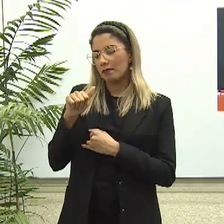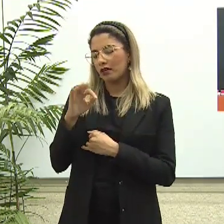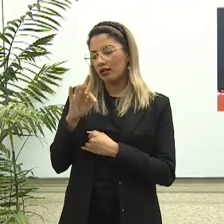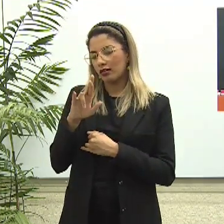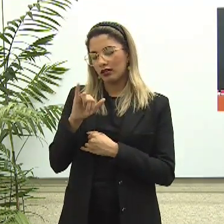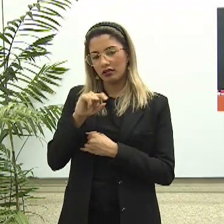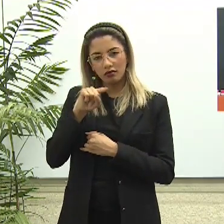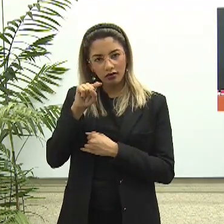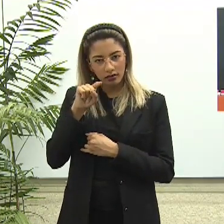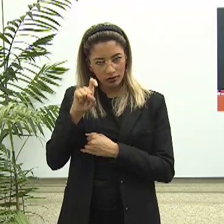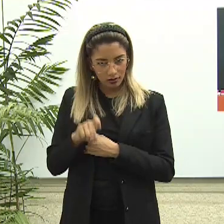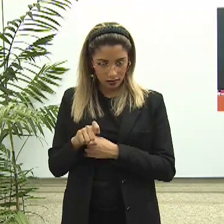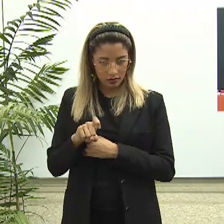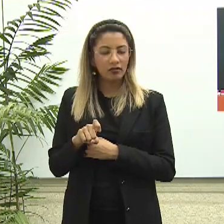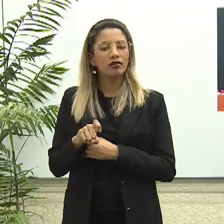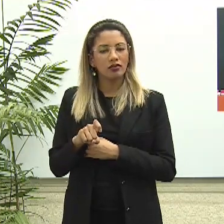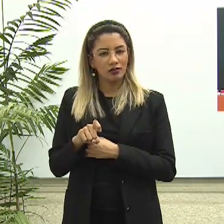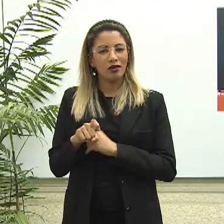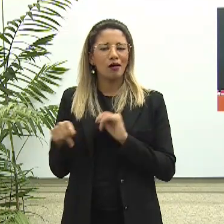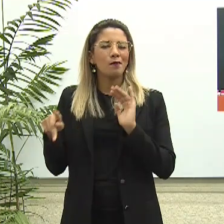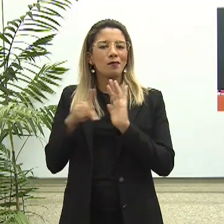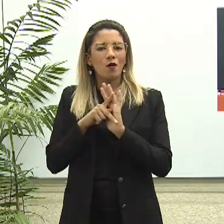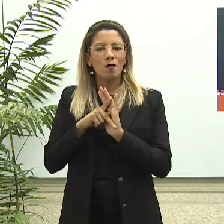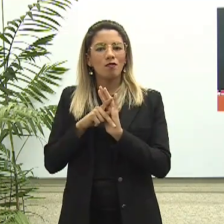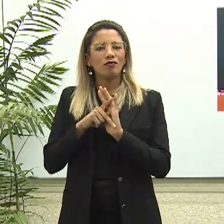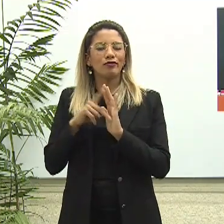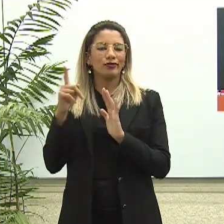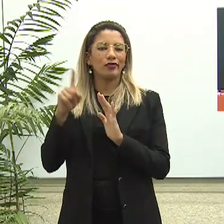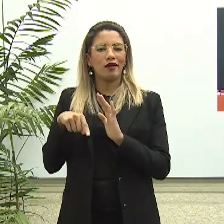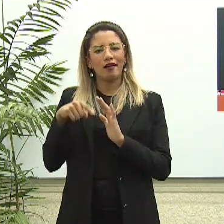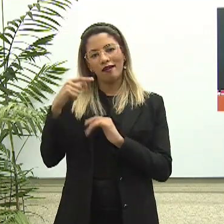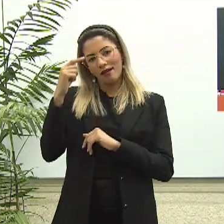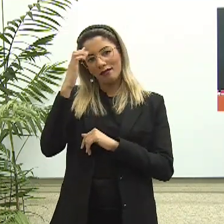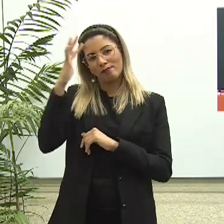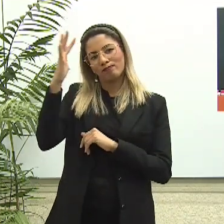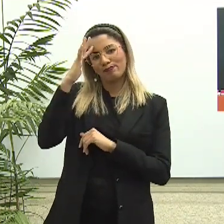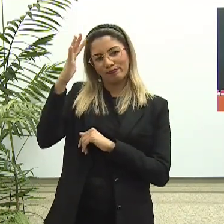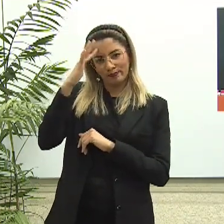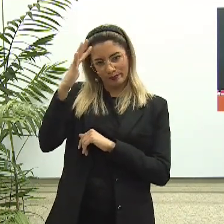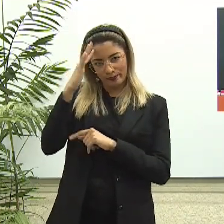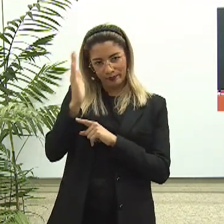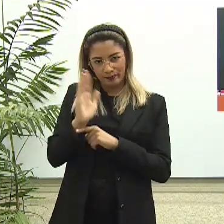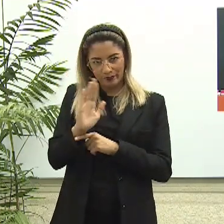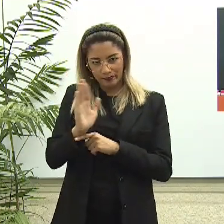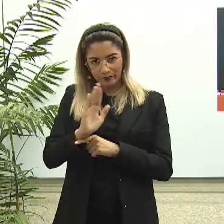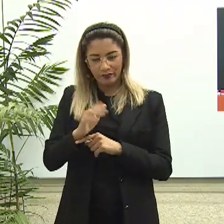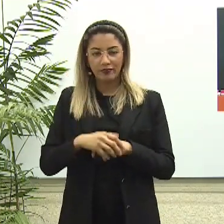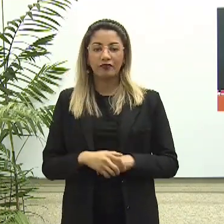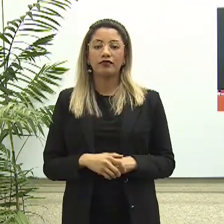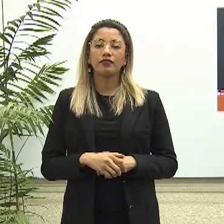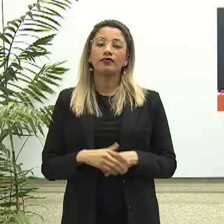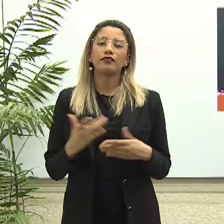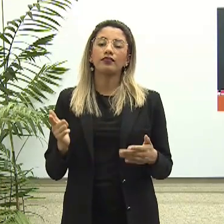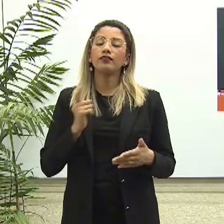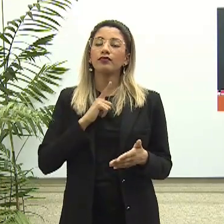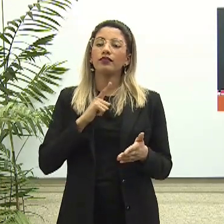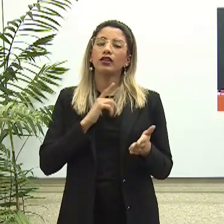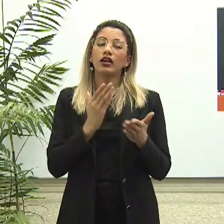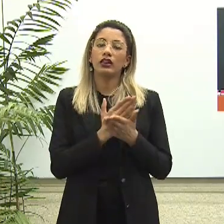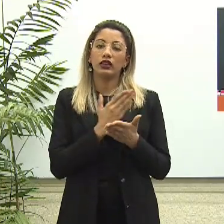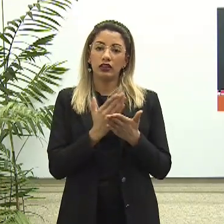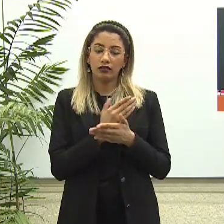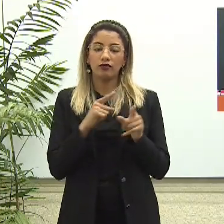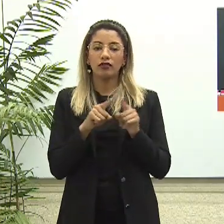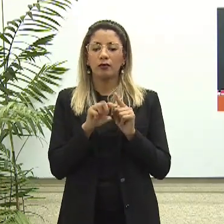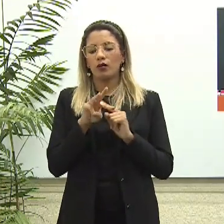todas essas questões aí que que o a ficção científica trouxe mas que por outro lado tá lá no neuromancer o livro do do William Gibson que